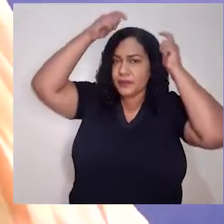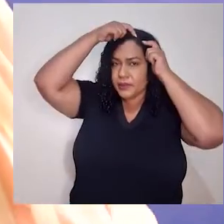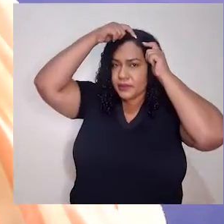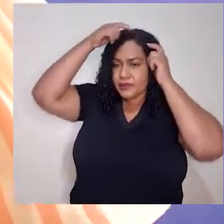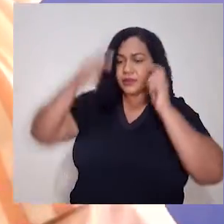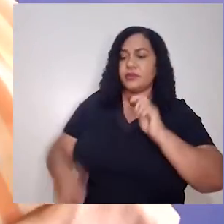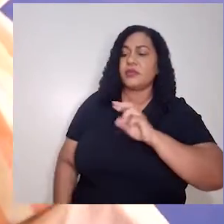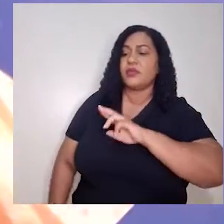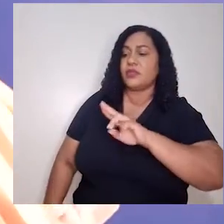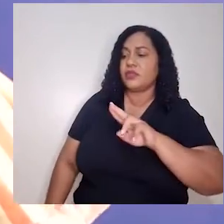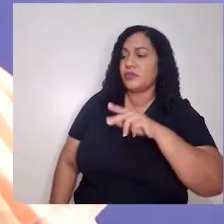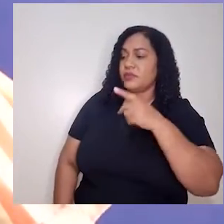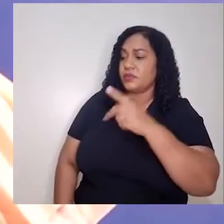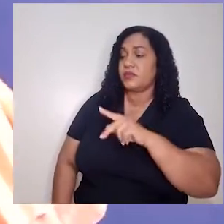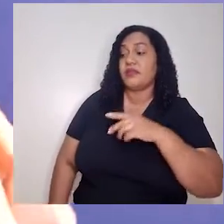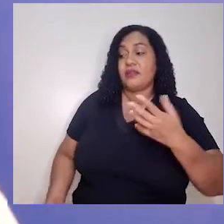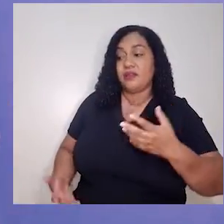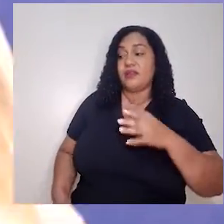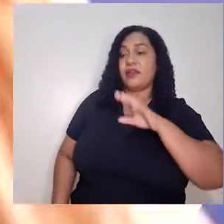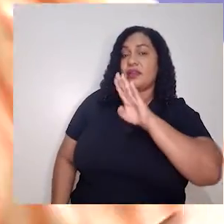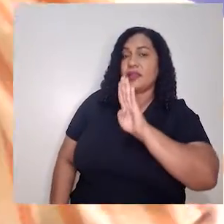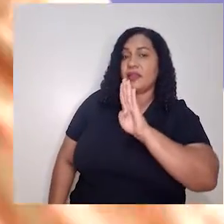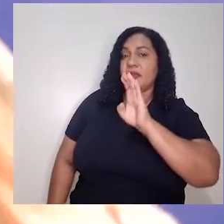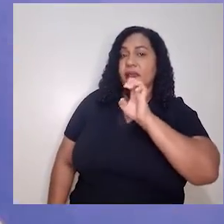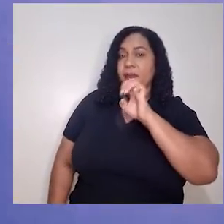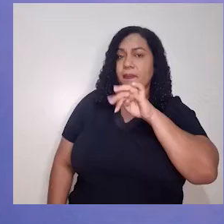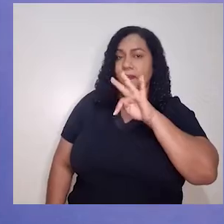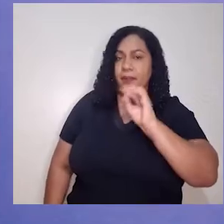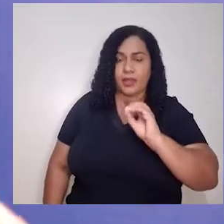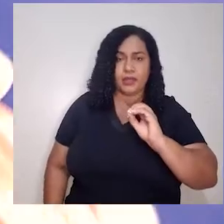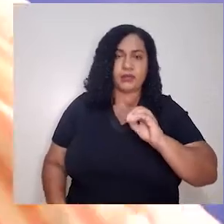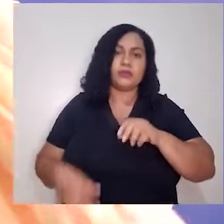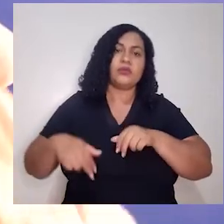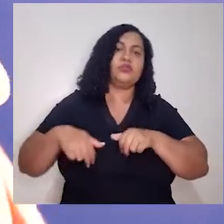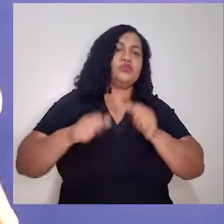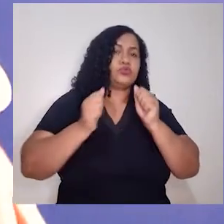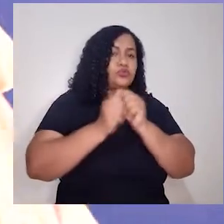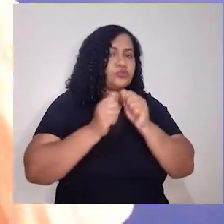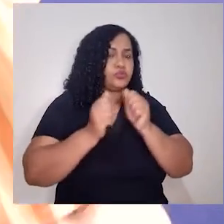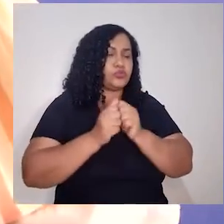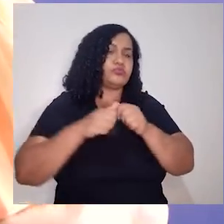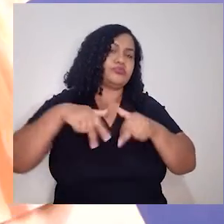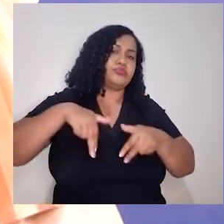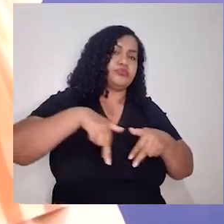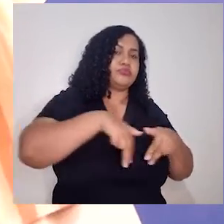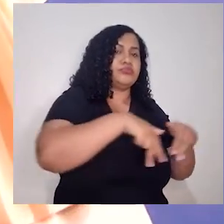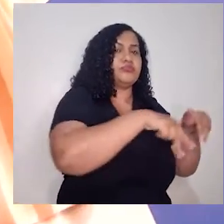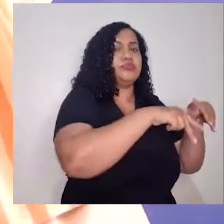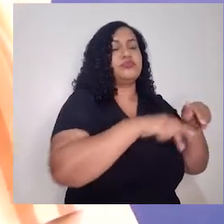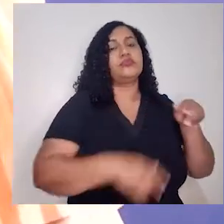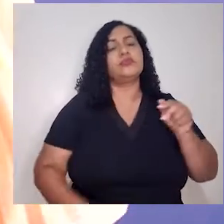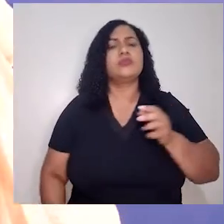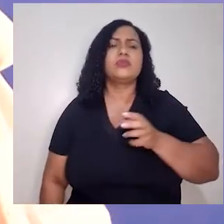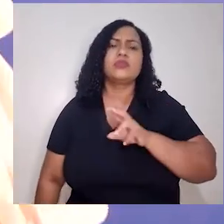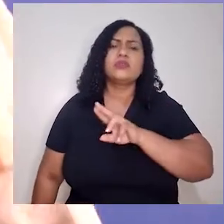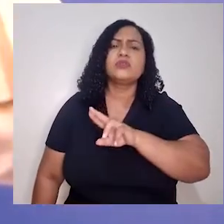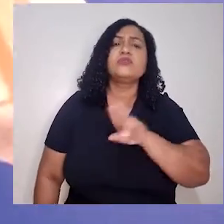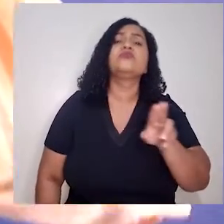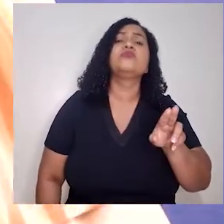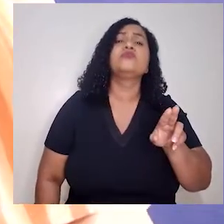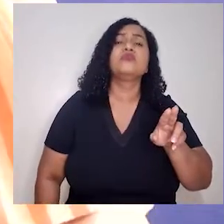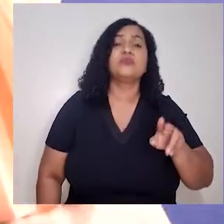chamou o cãozinho de Bento e os dois saíram juntos caminhando. Como você se